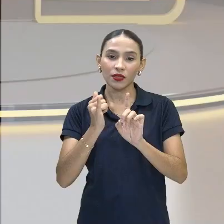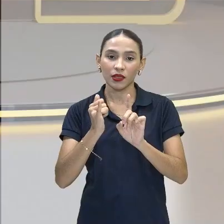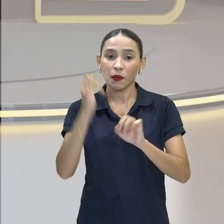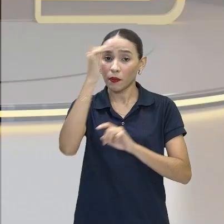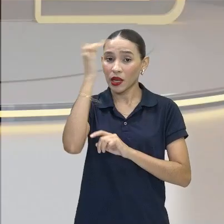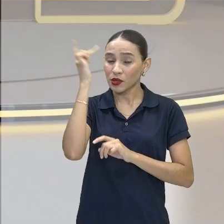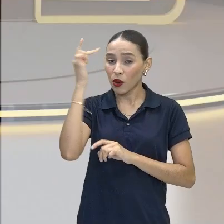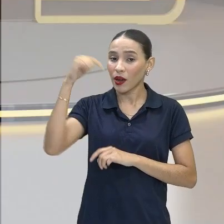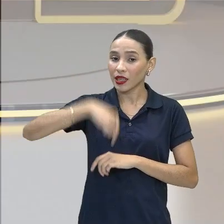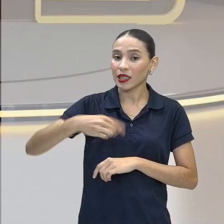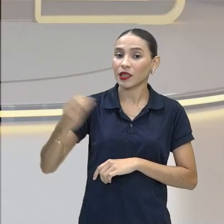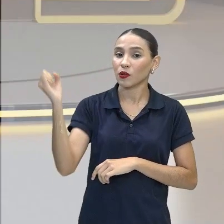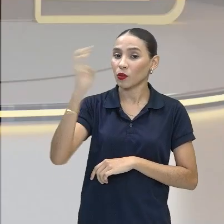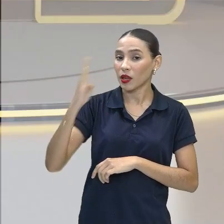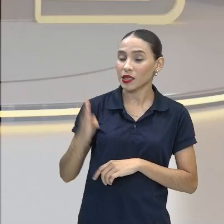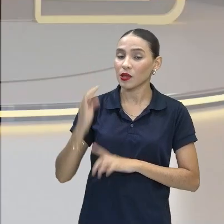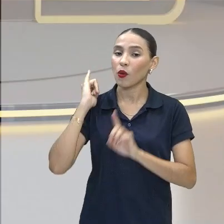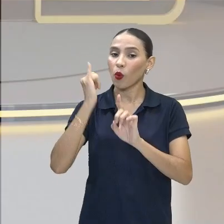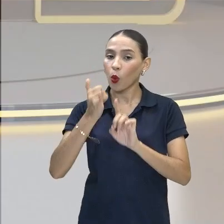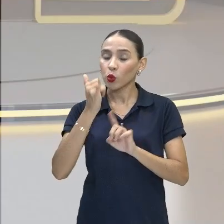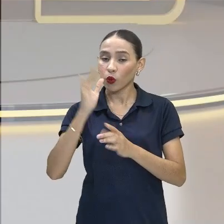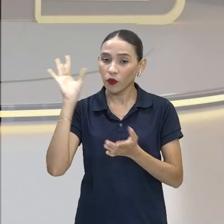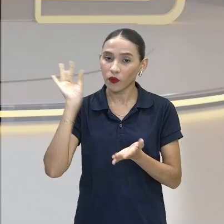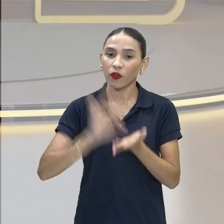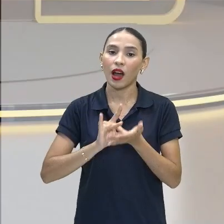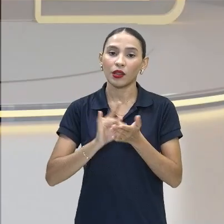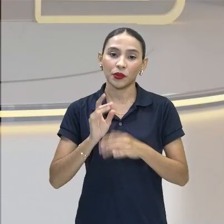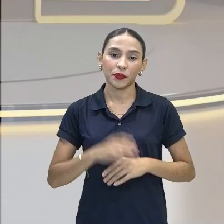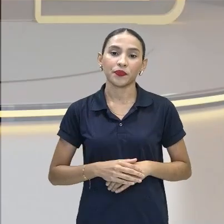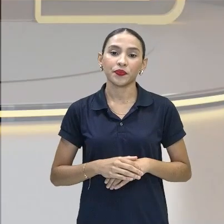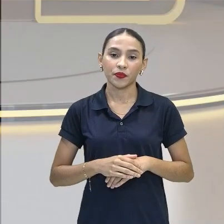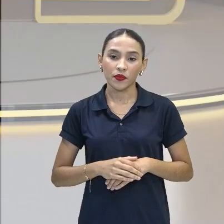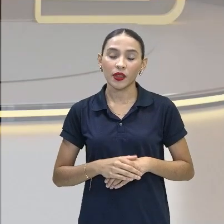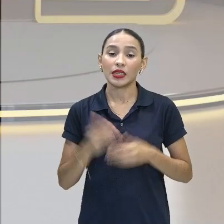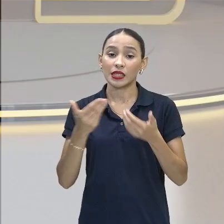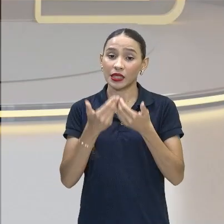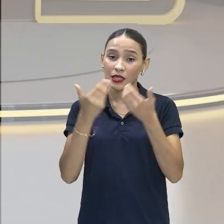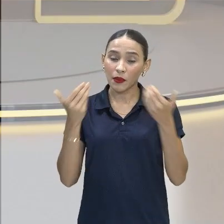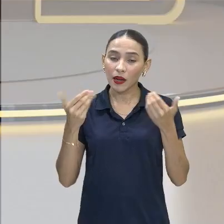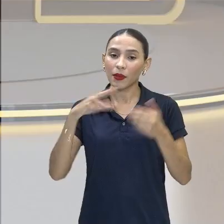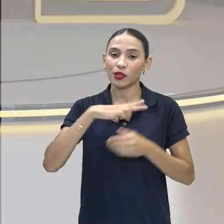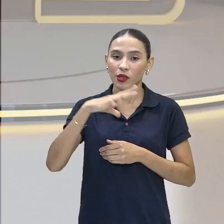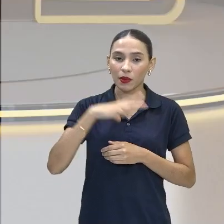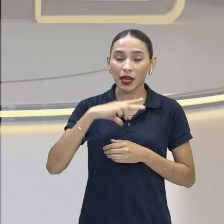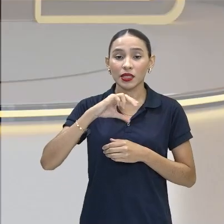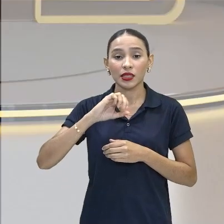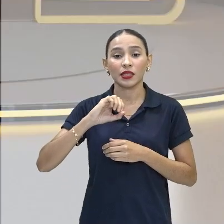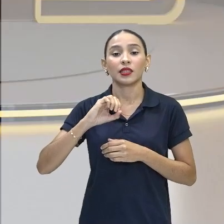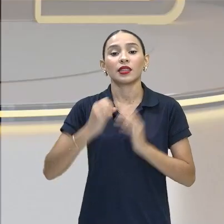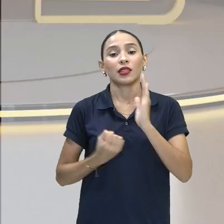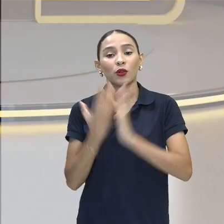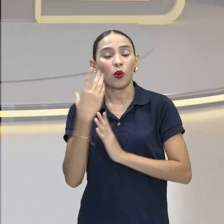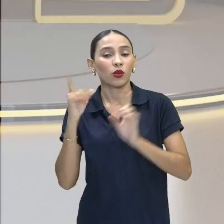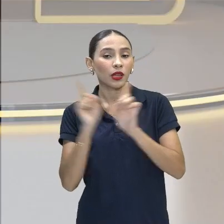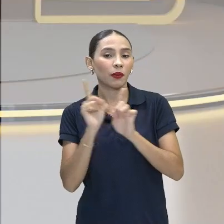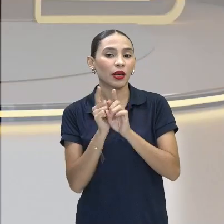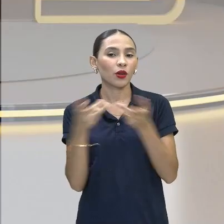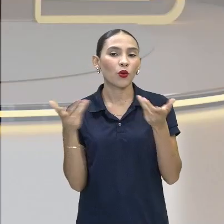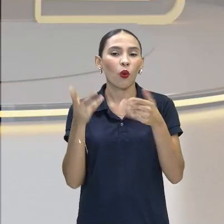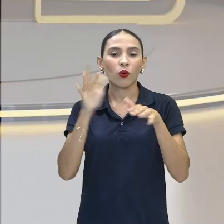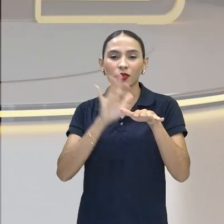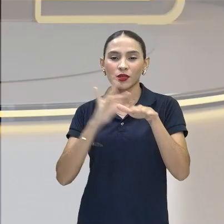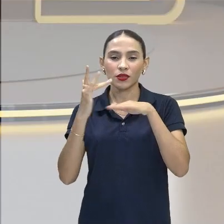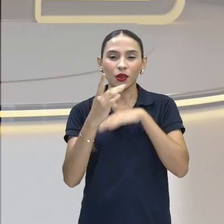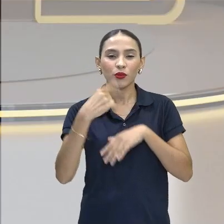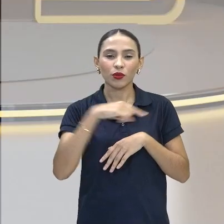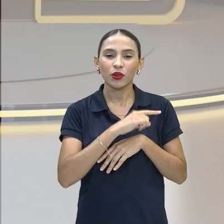no Brasil e contou fatos, né, separadamente, e a pessoa criou. E hoje nas redes sociais que nós temos